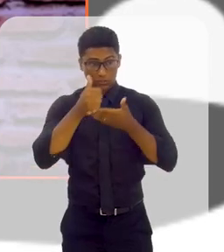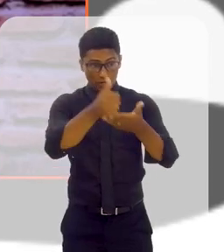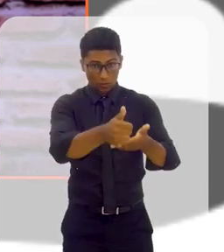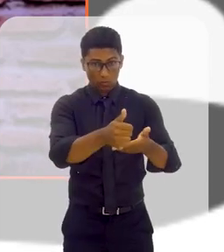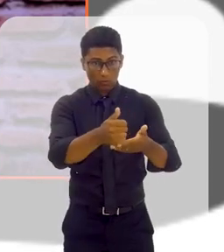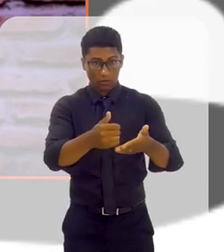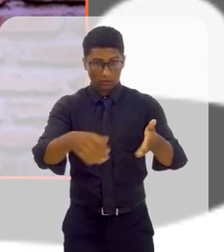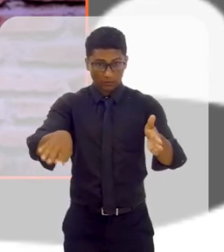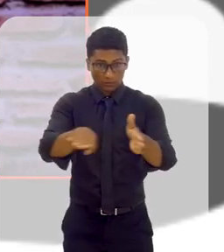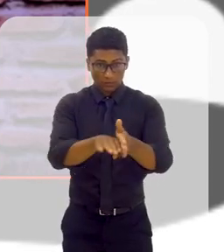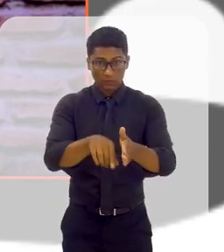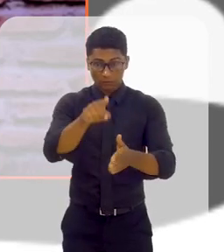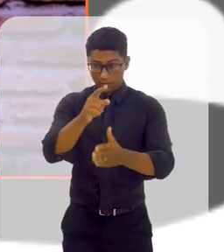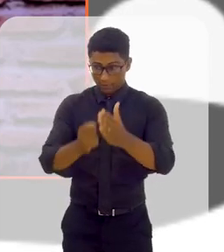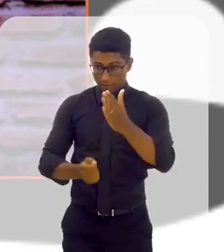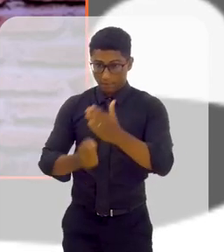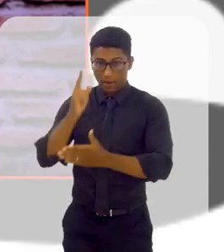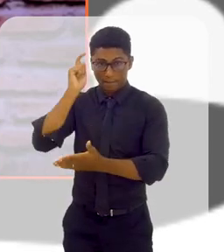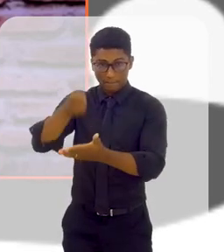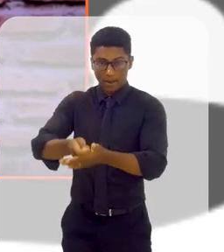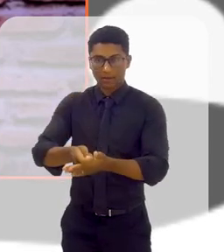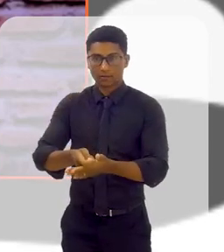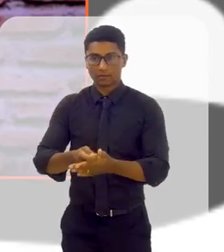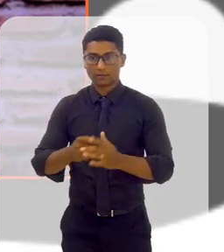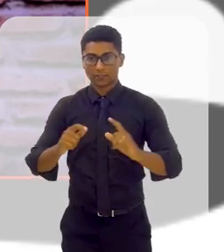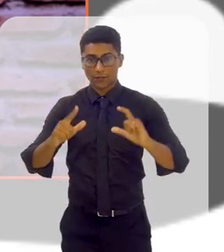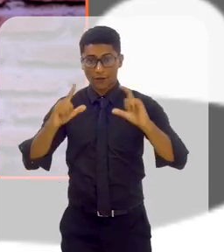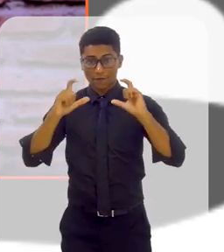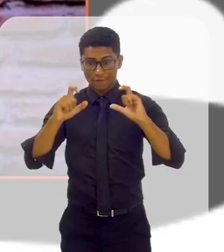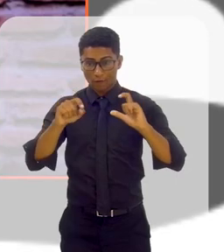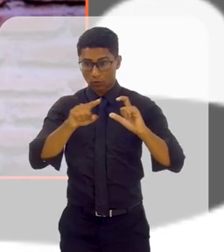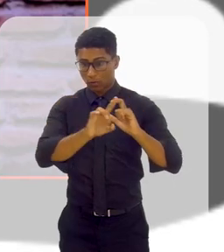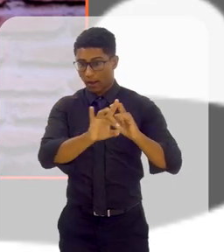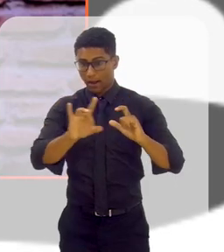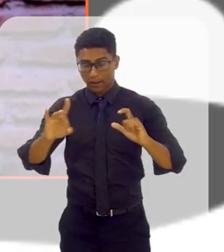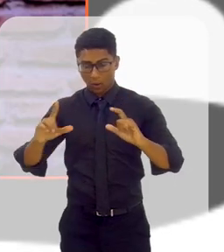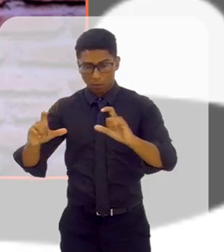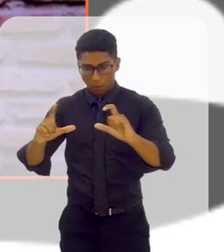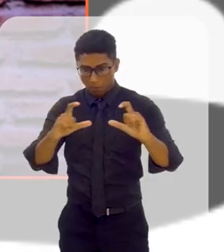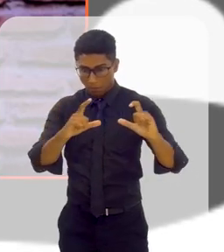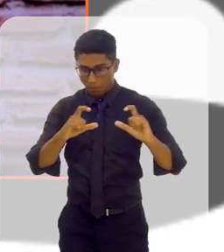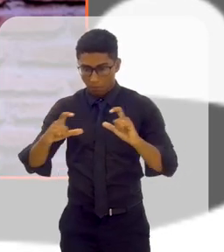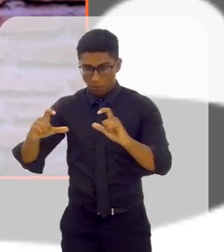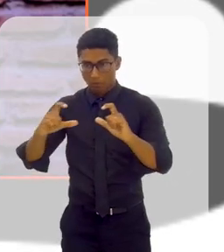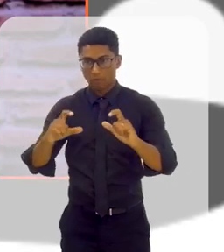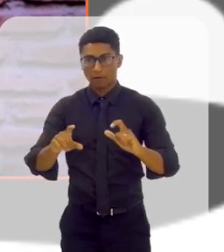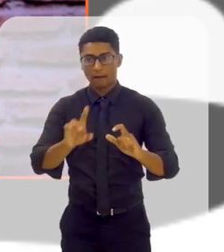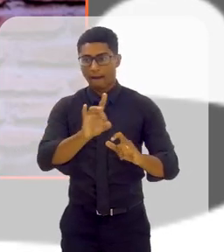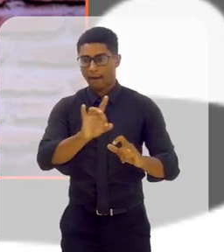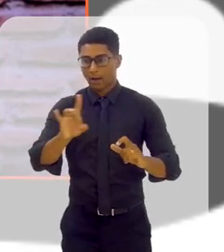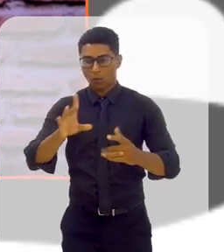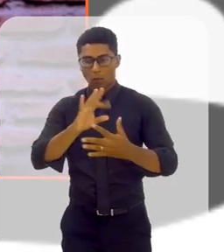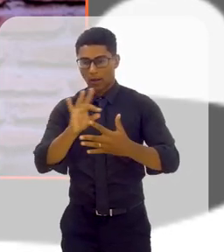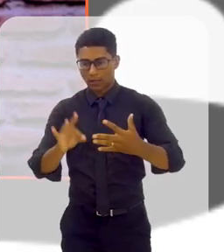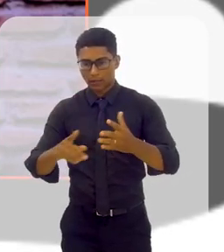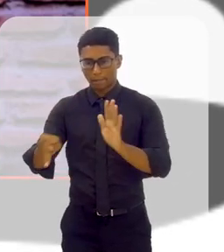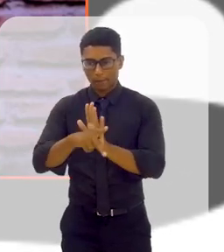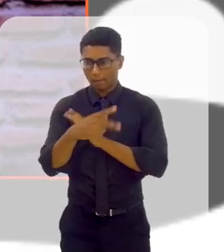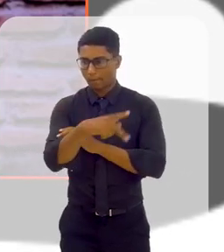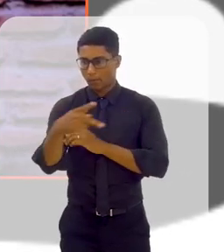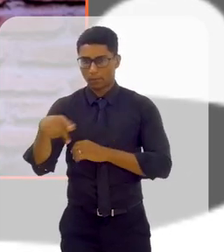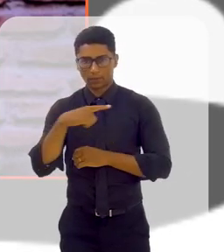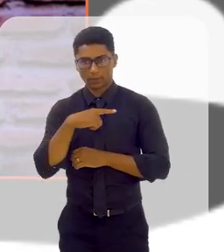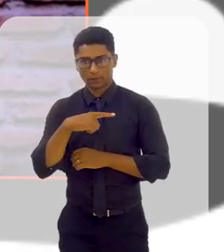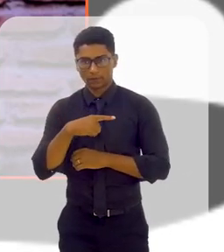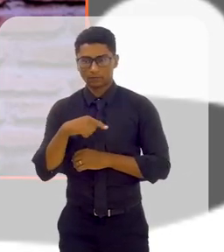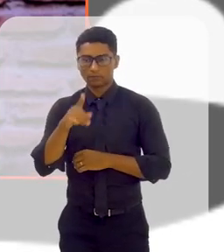primeiramente as fotos dos produtos são únicas e não são ilustrativas porque cada produto passa a ter uma característica própria